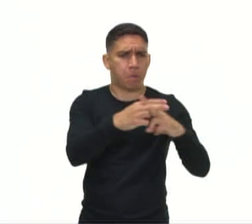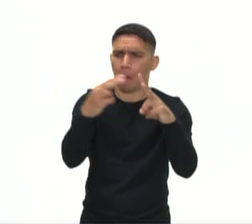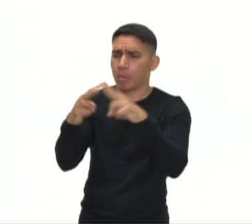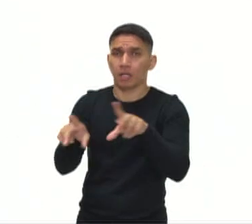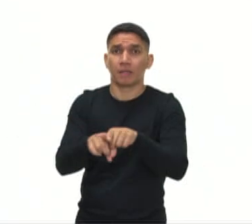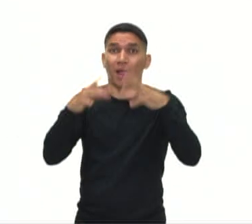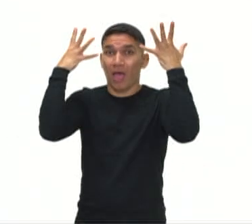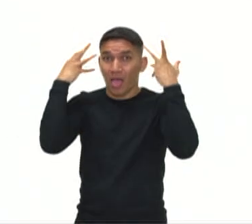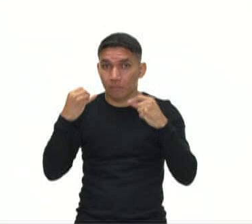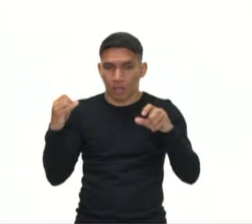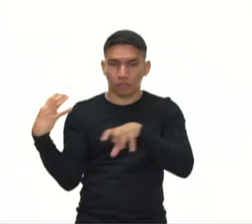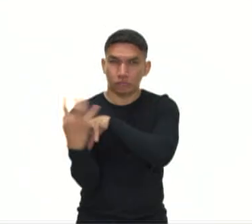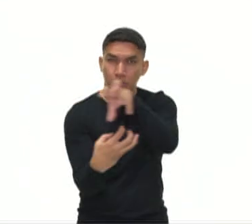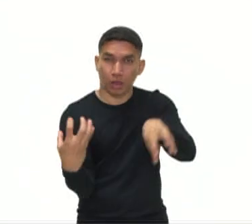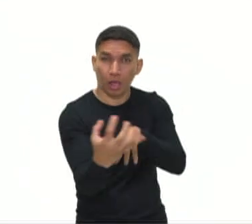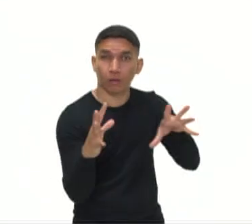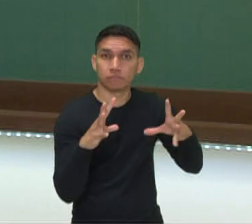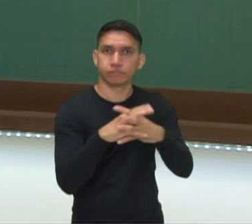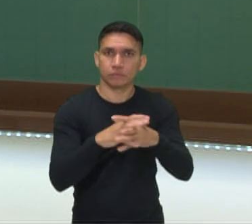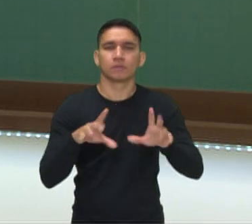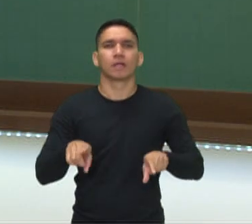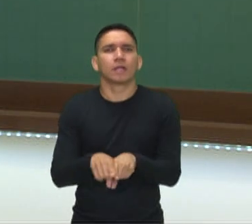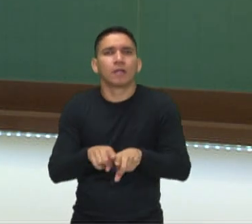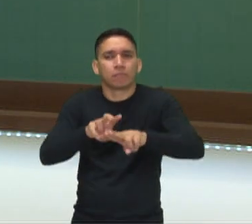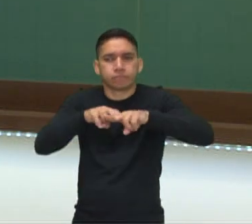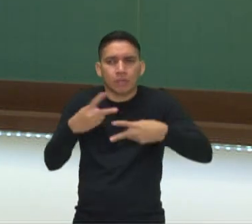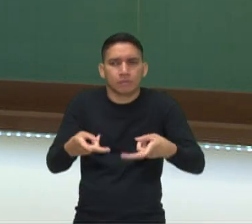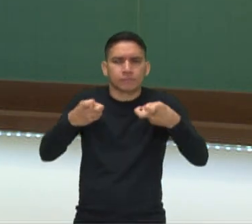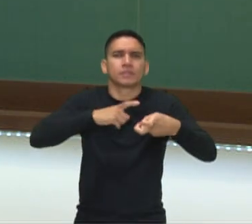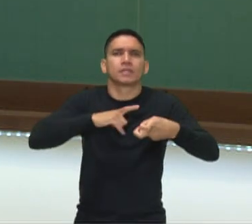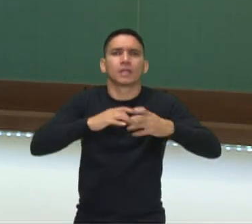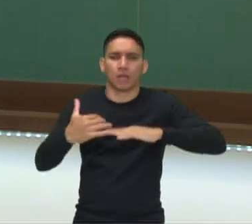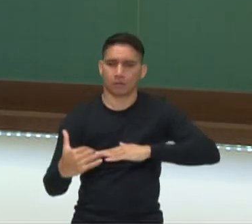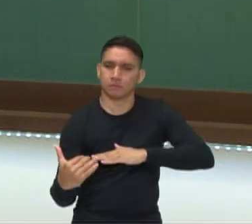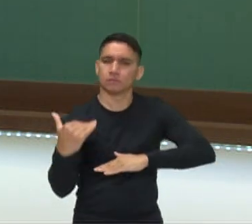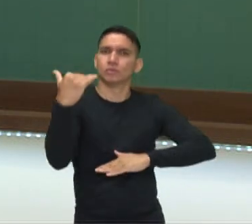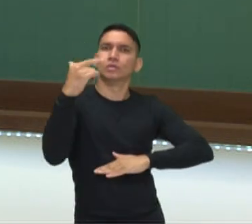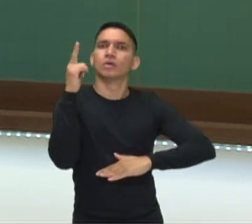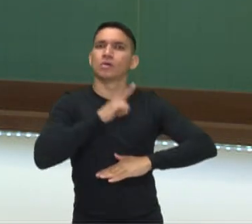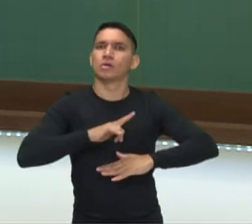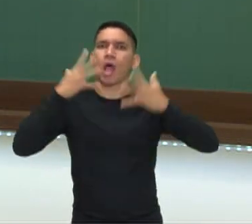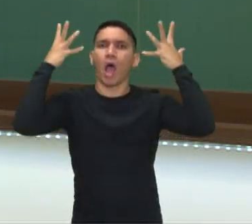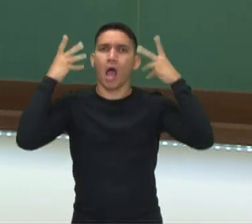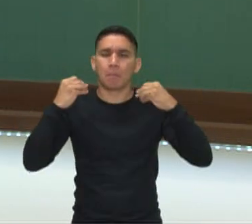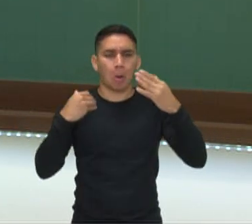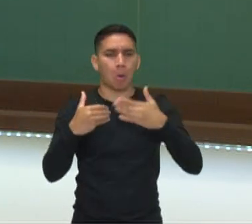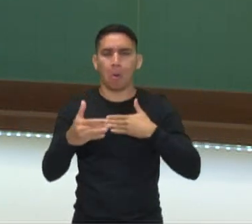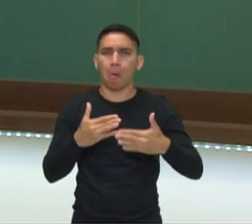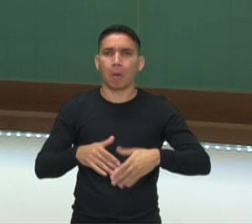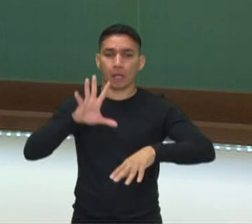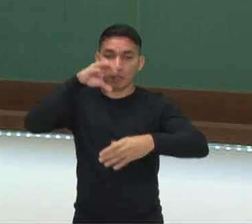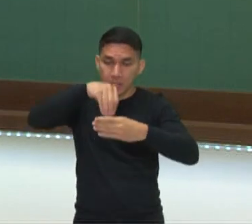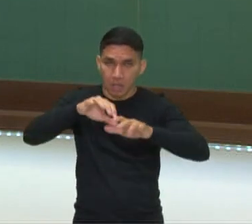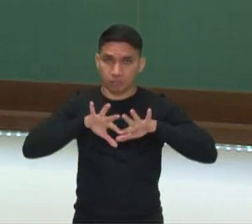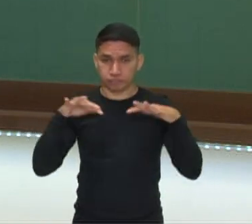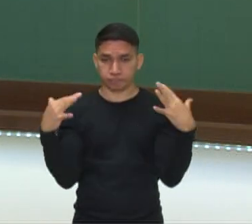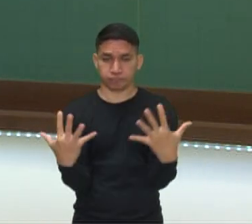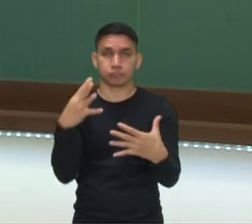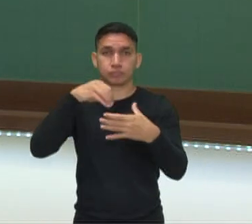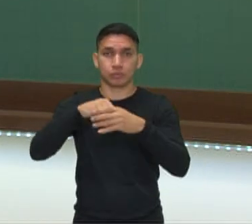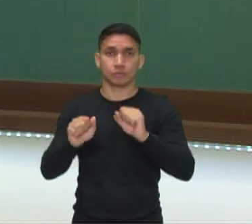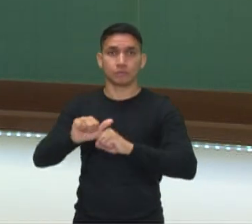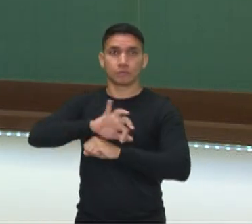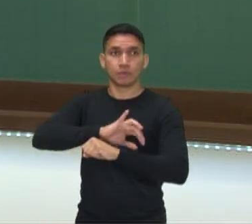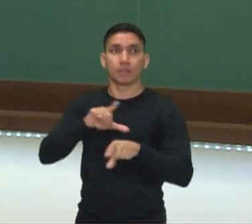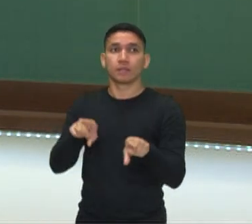Nós tínhamos sistemas de roldanos que existiam elevadores, então os animais selvagens eram levados para cima e levados para baixo dentro desse espaço do Coliseu Romano